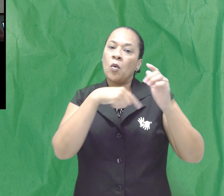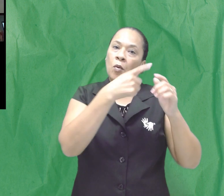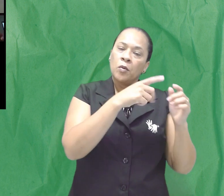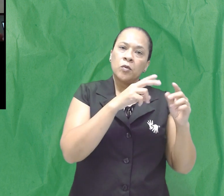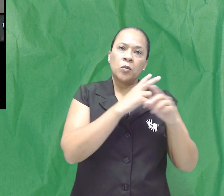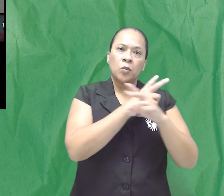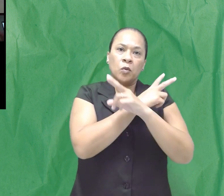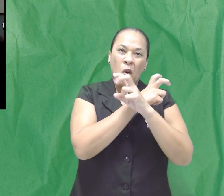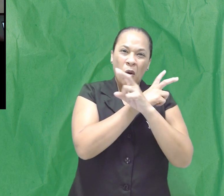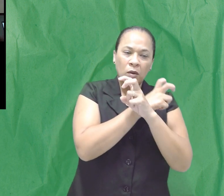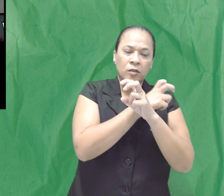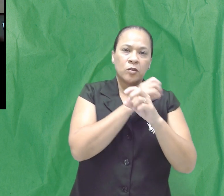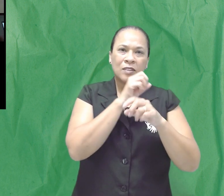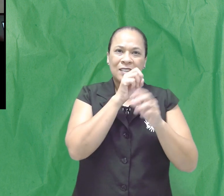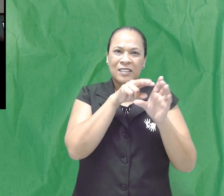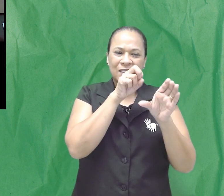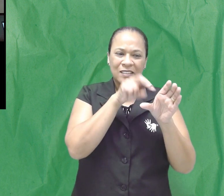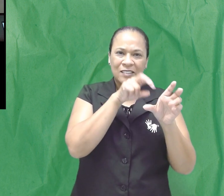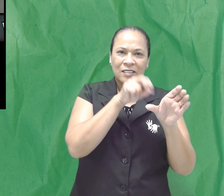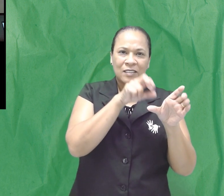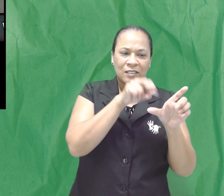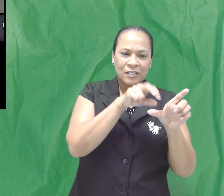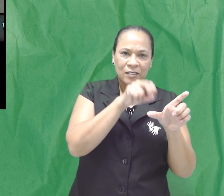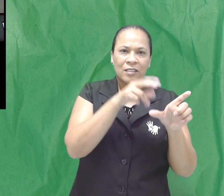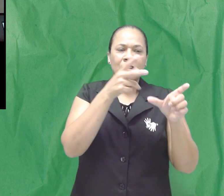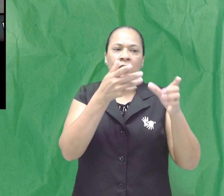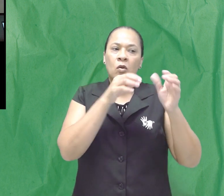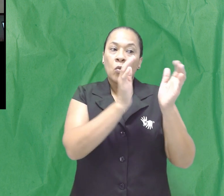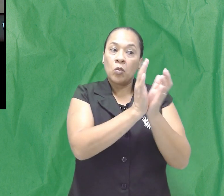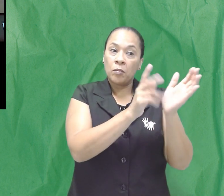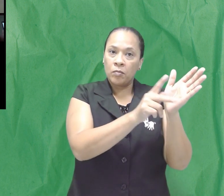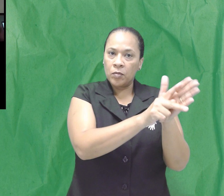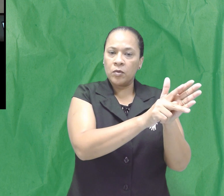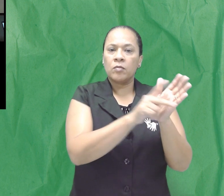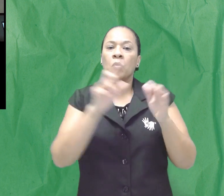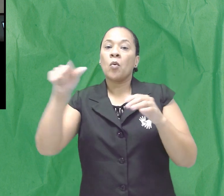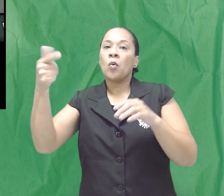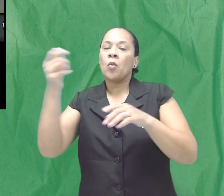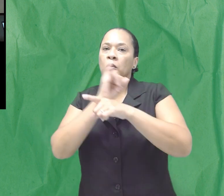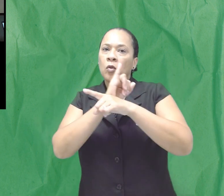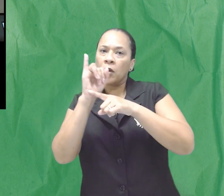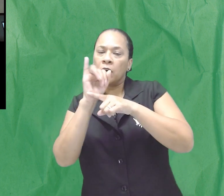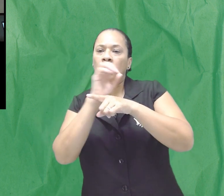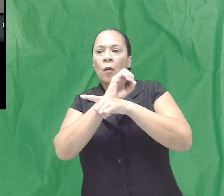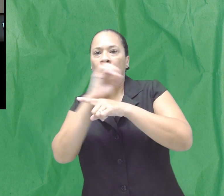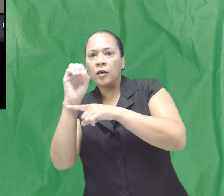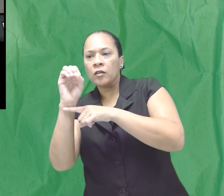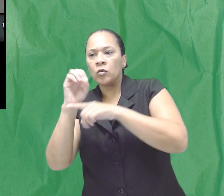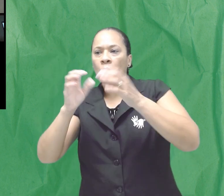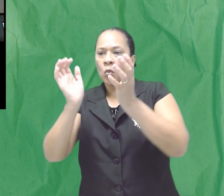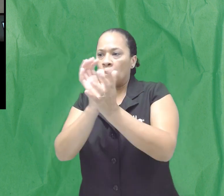estocadas em armários isolados e ventilados. Reagentes inorgânicos, inflamáveis e orgânicos devem